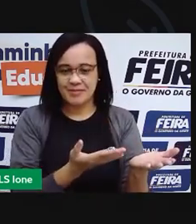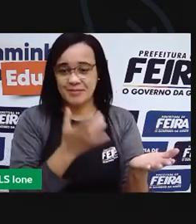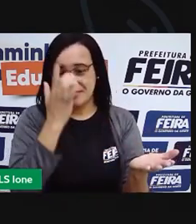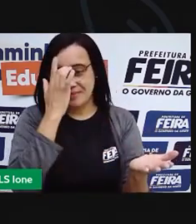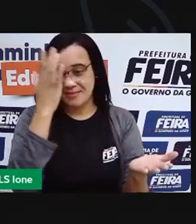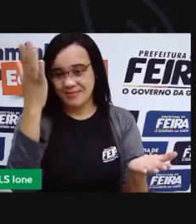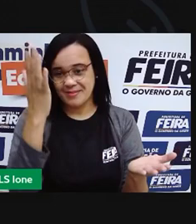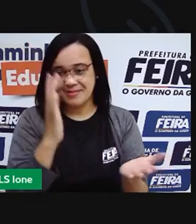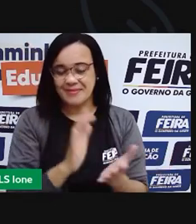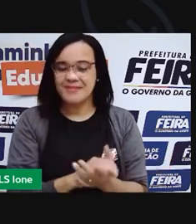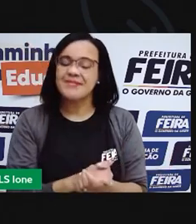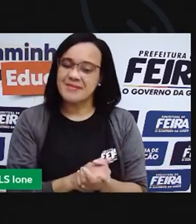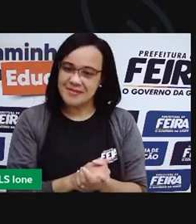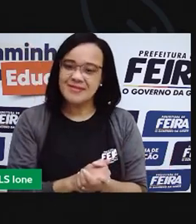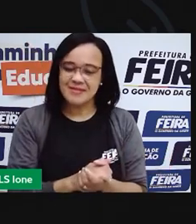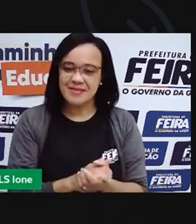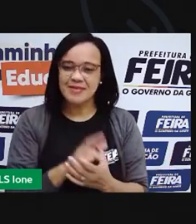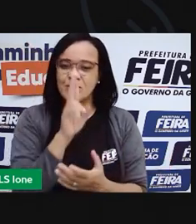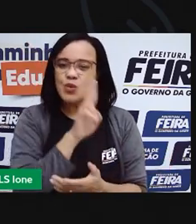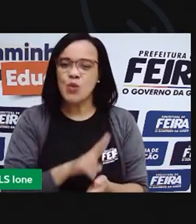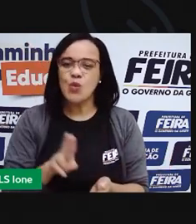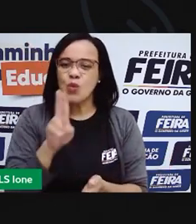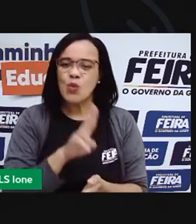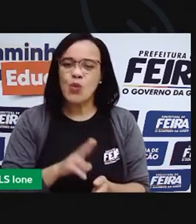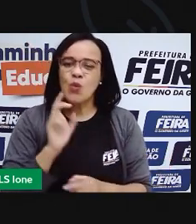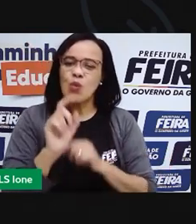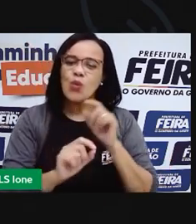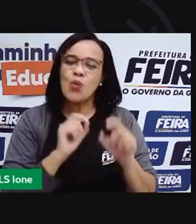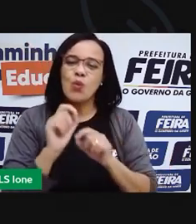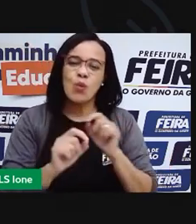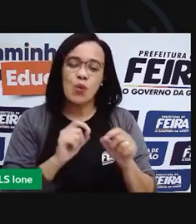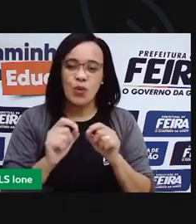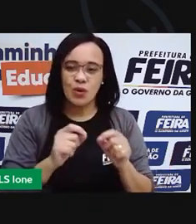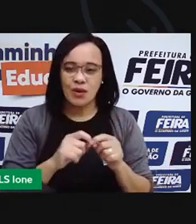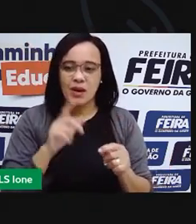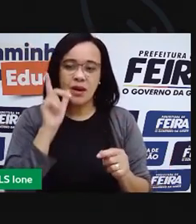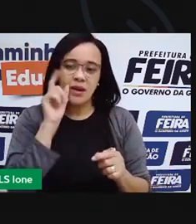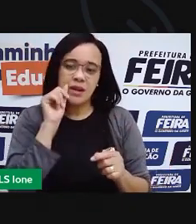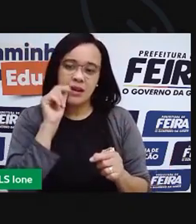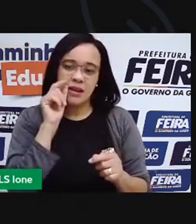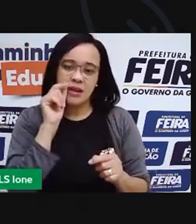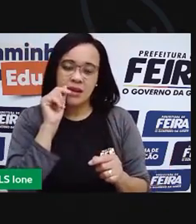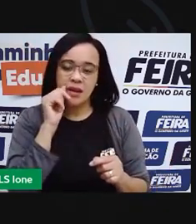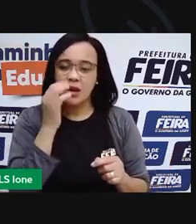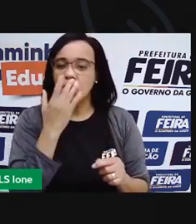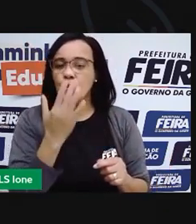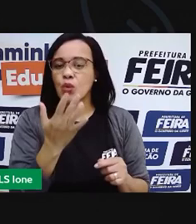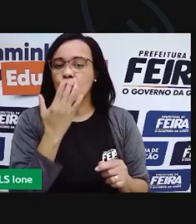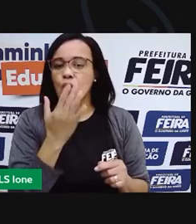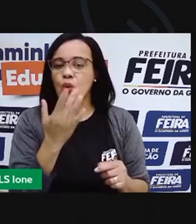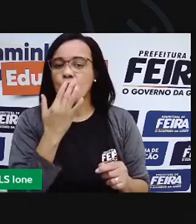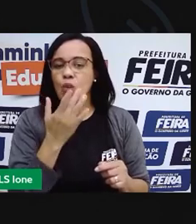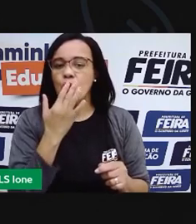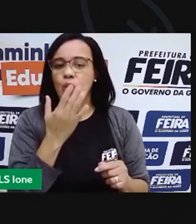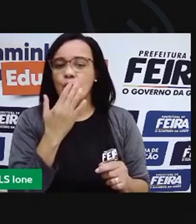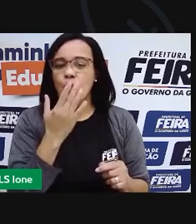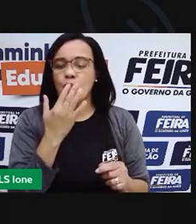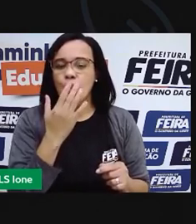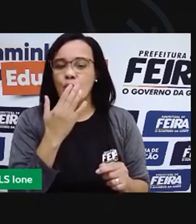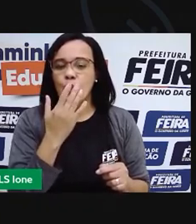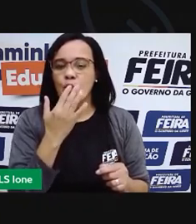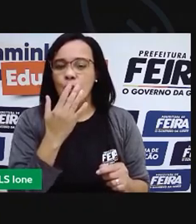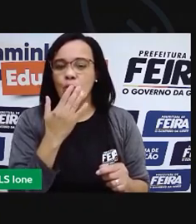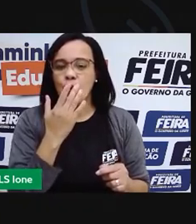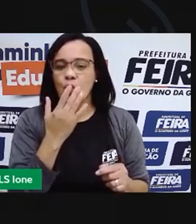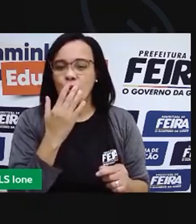E aí, você usa um lápis de cor, pode ser um giz de cera, um